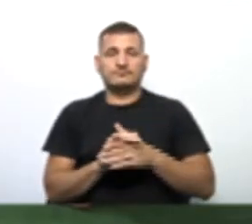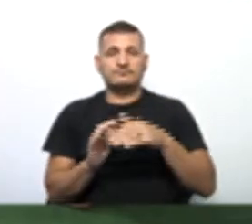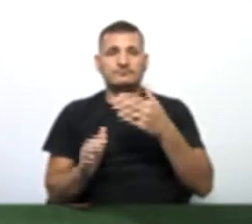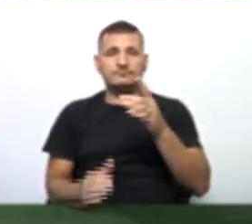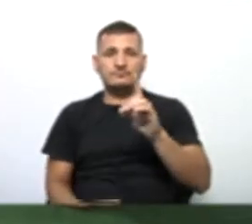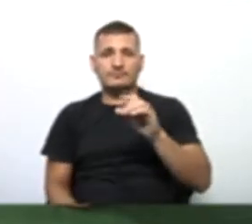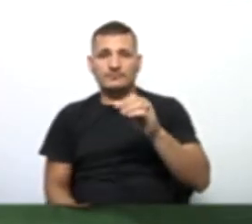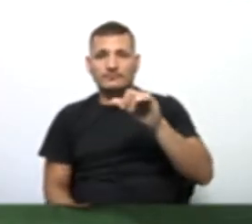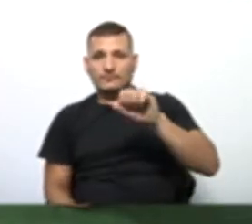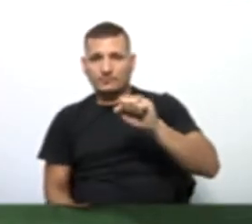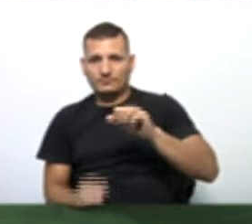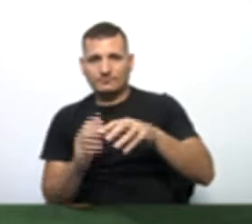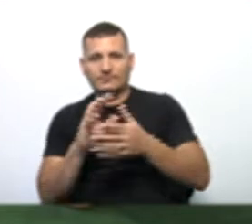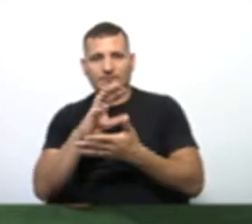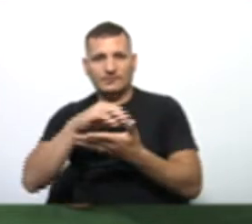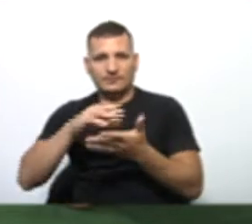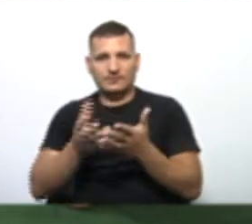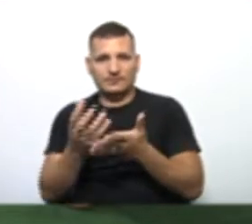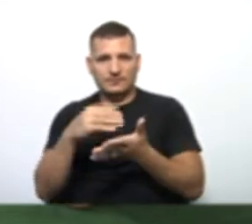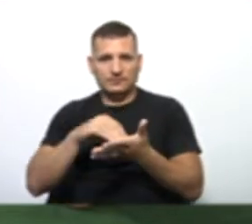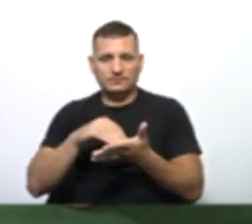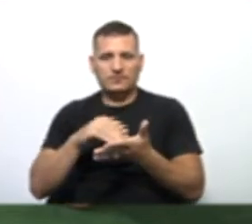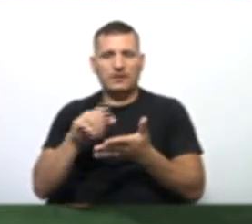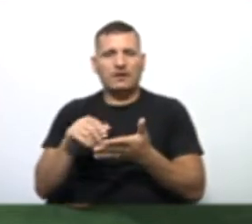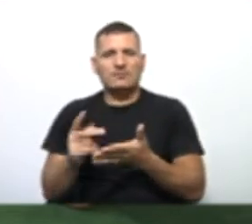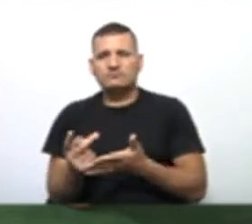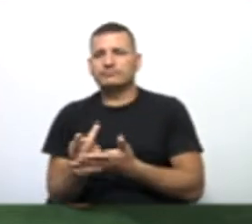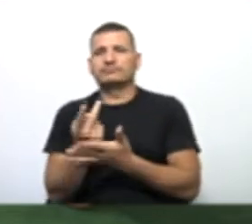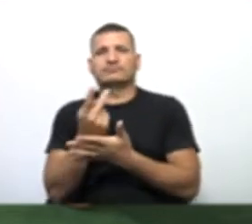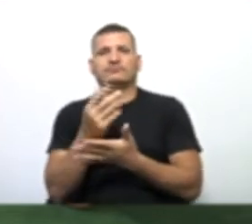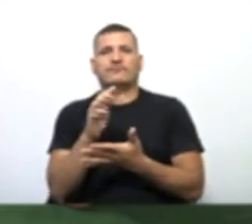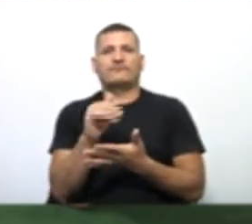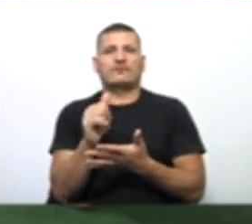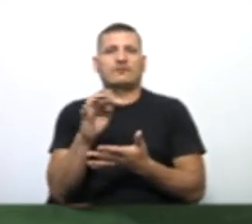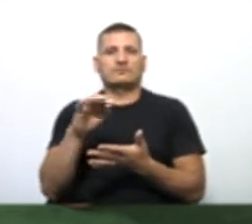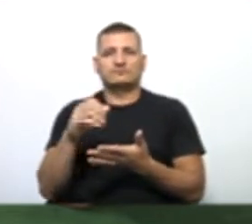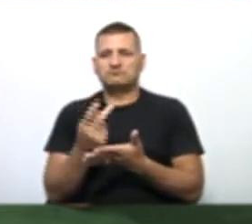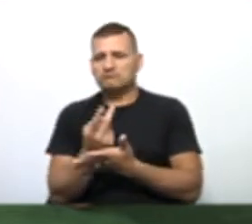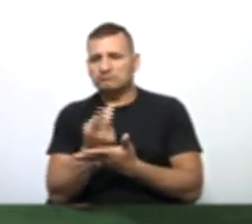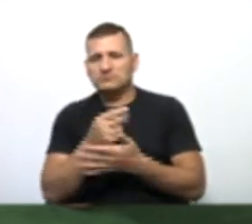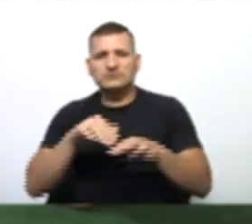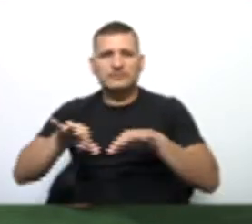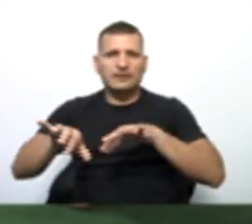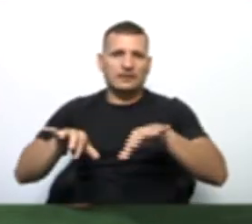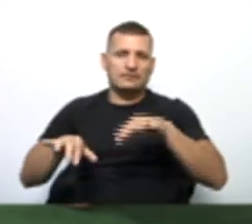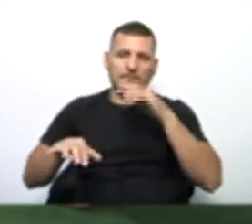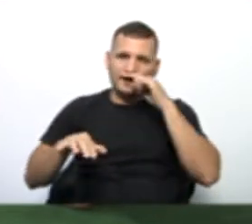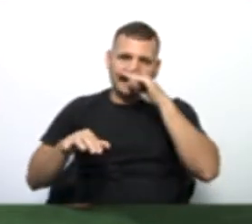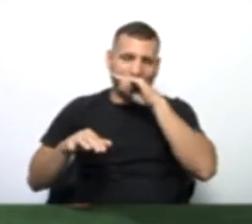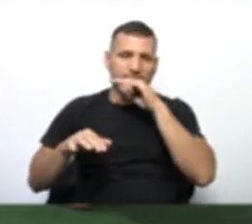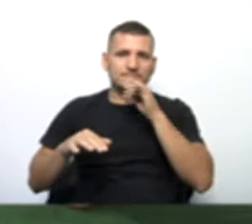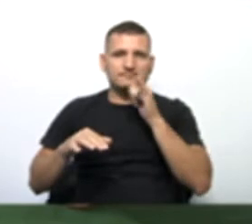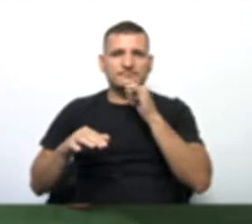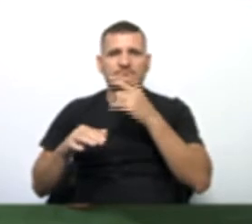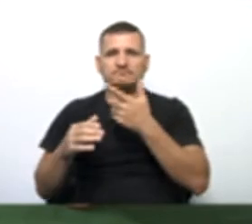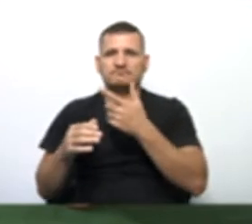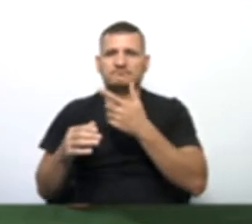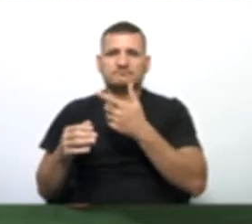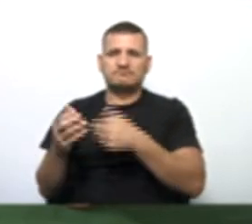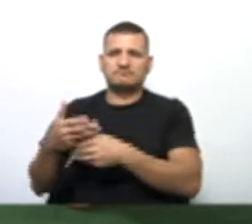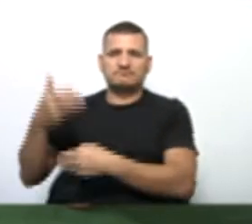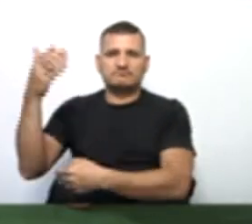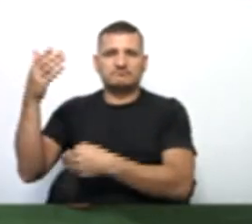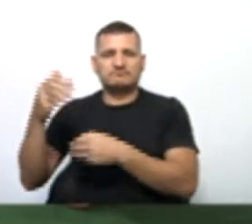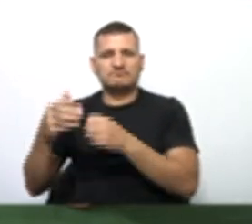são fatos, né? Isso. São elementos que... Separados. Parede azul, parede vermelha, enfim.